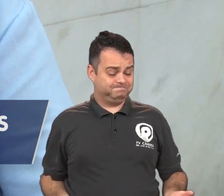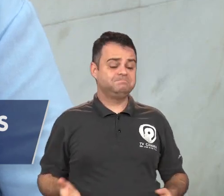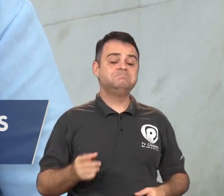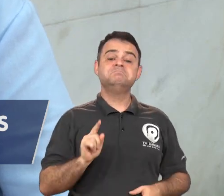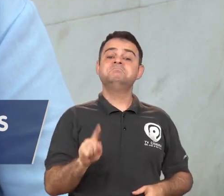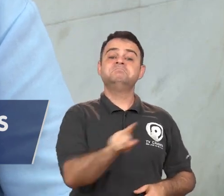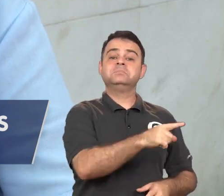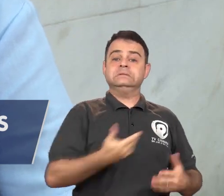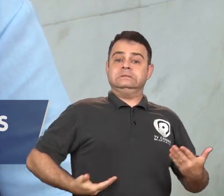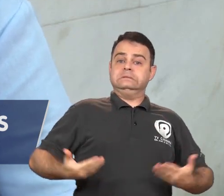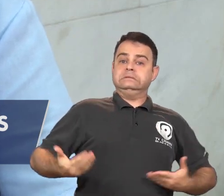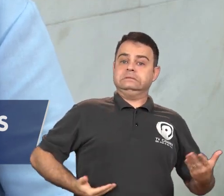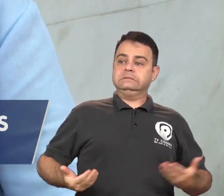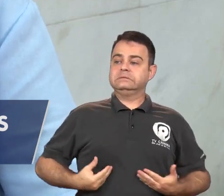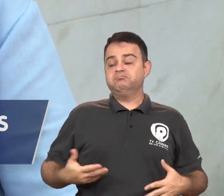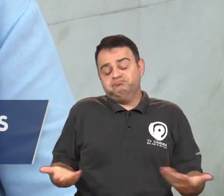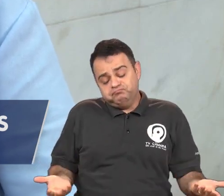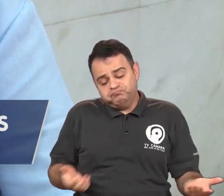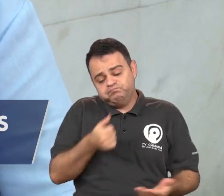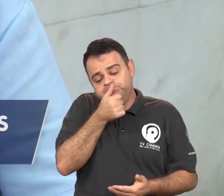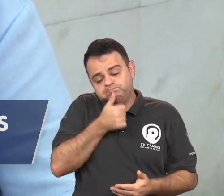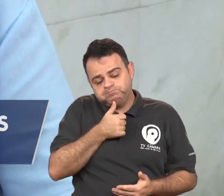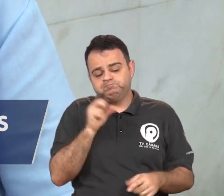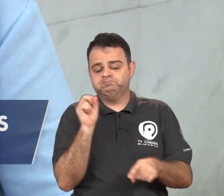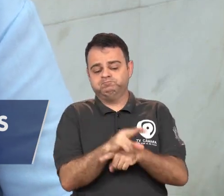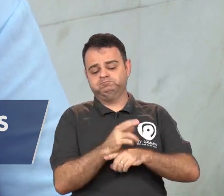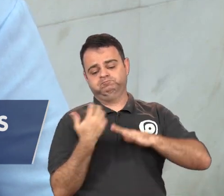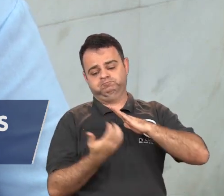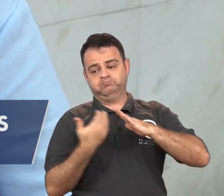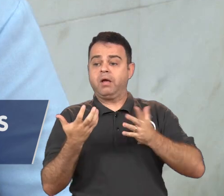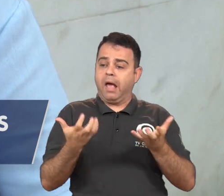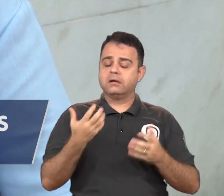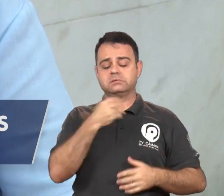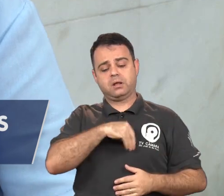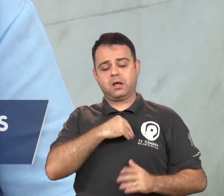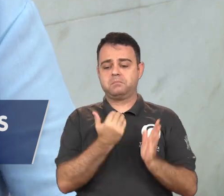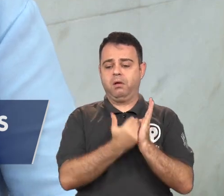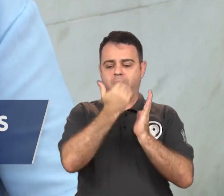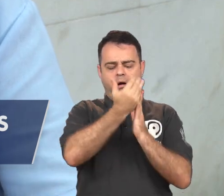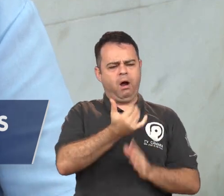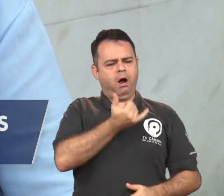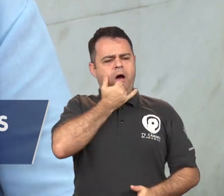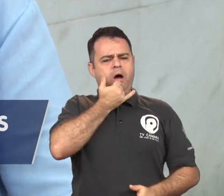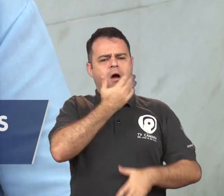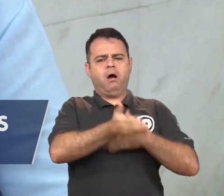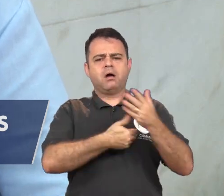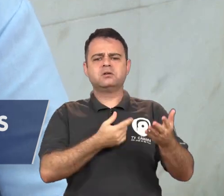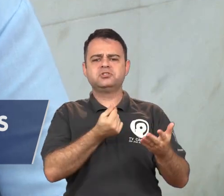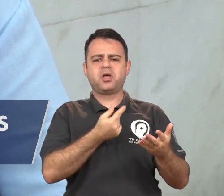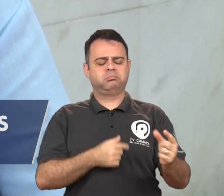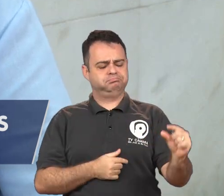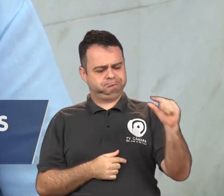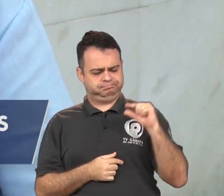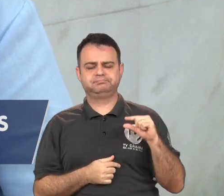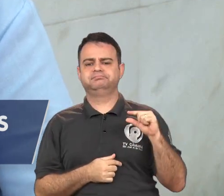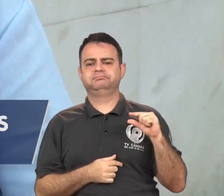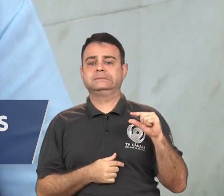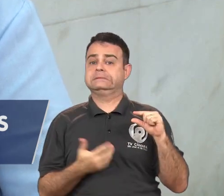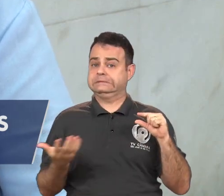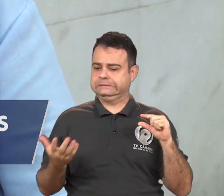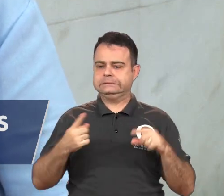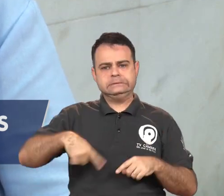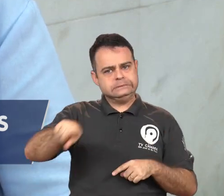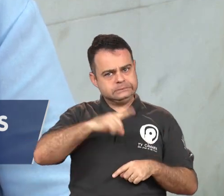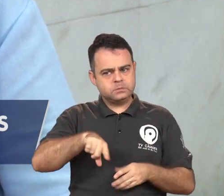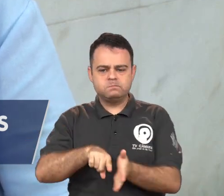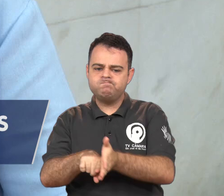né, de ter um trabalho digno, de receber, mas não é isso que a gente vê. Então, por isso que sempre nós estamos em cima,